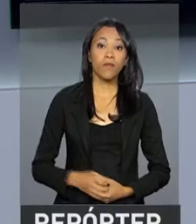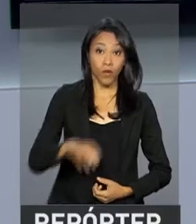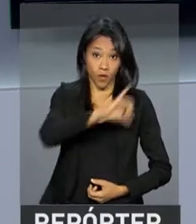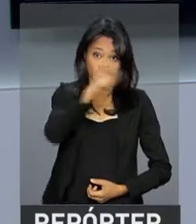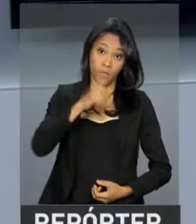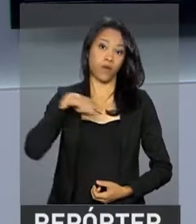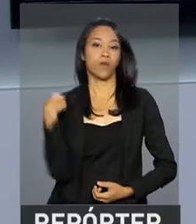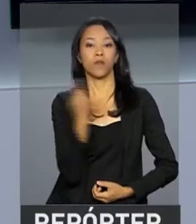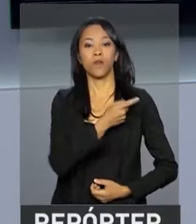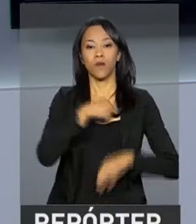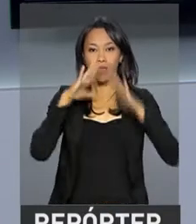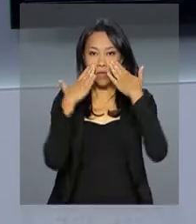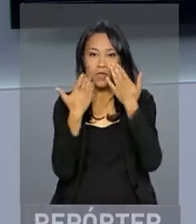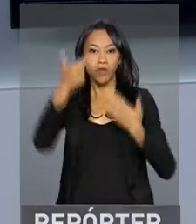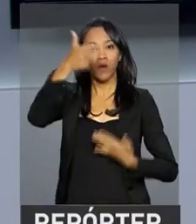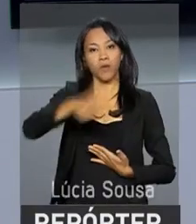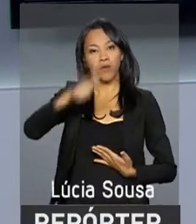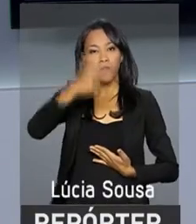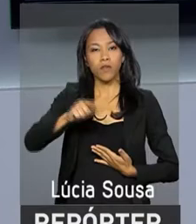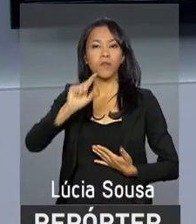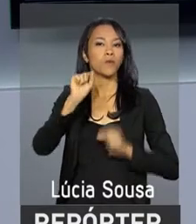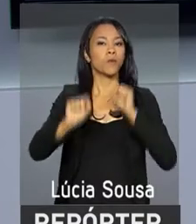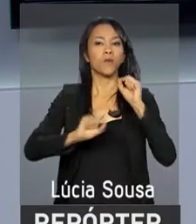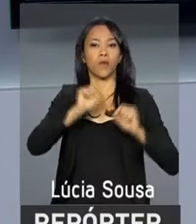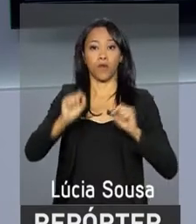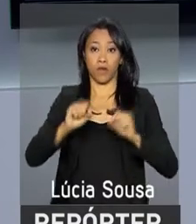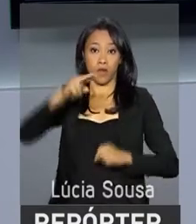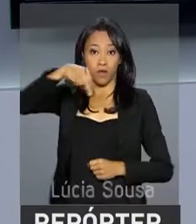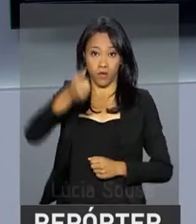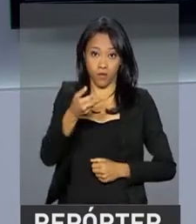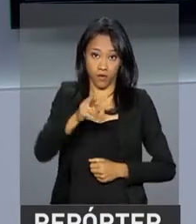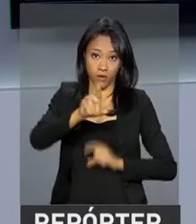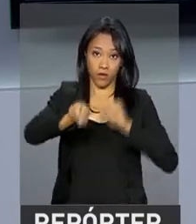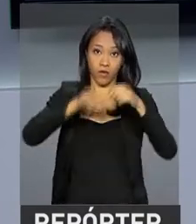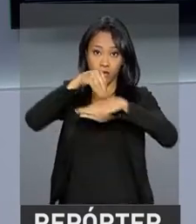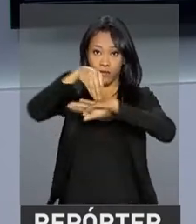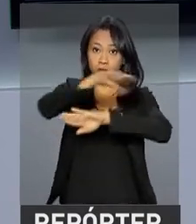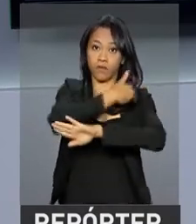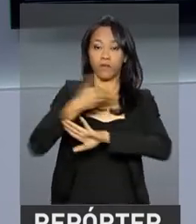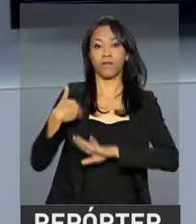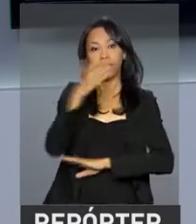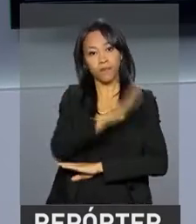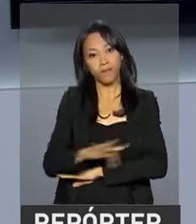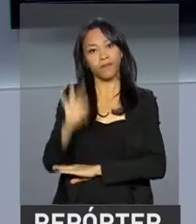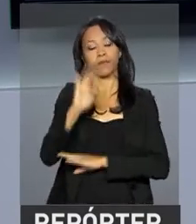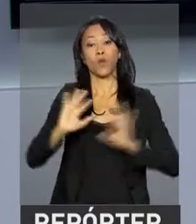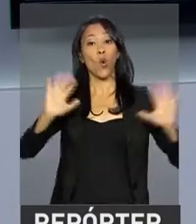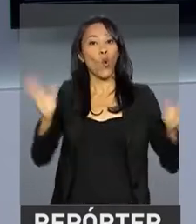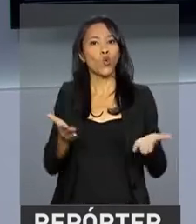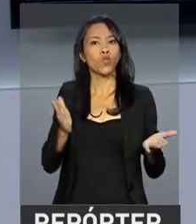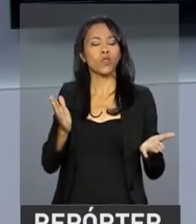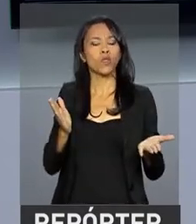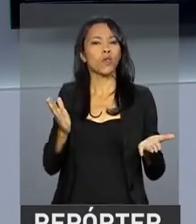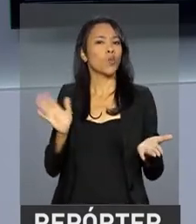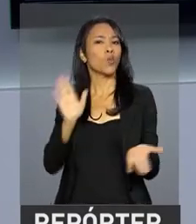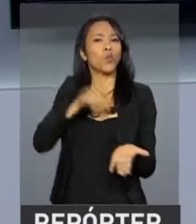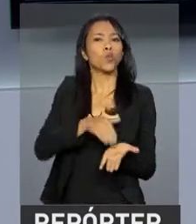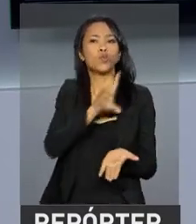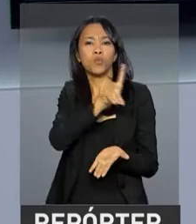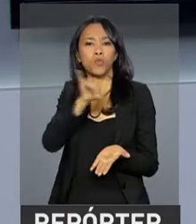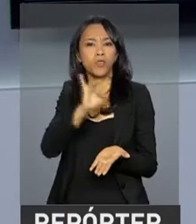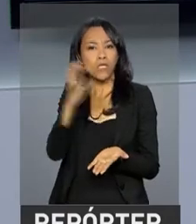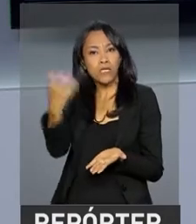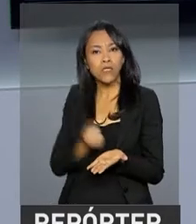Olá, estamos de volta com mais uma edição do Repórter NBR e as notícias do governo federal. Hoje é o último dia para sacar o dinheiro